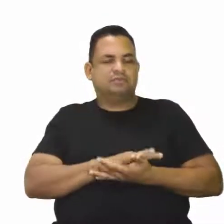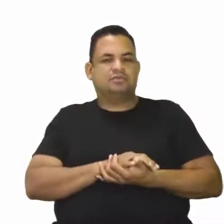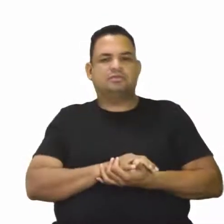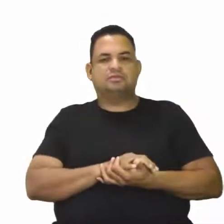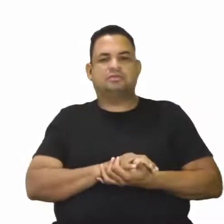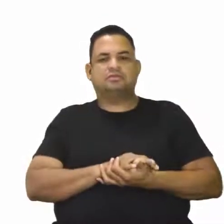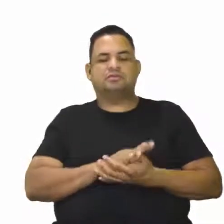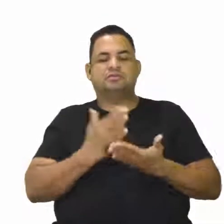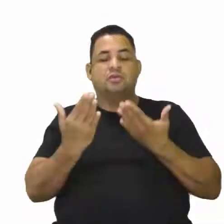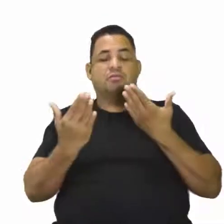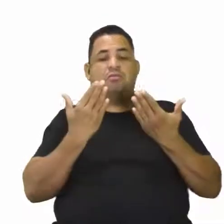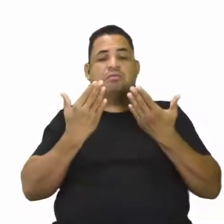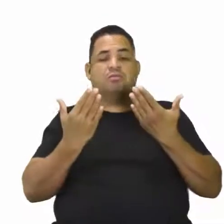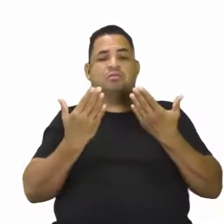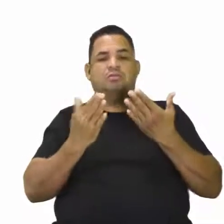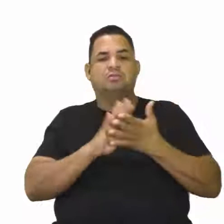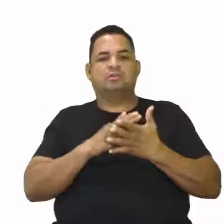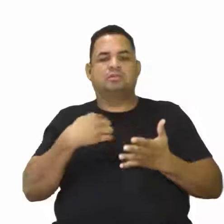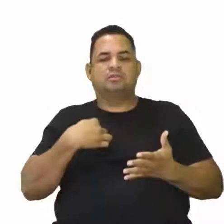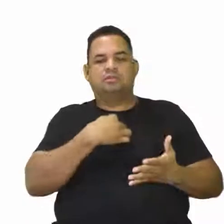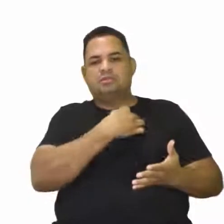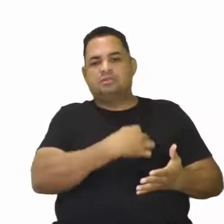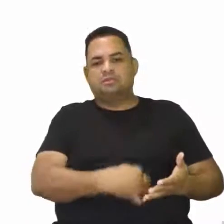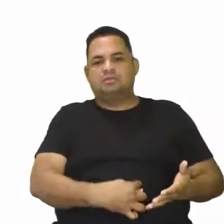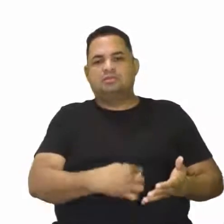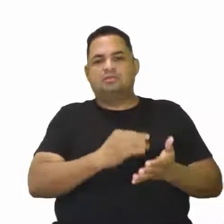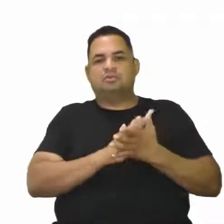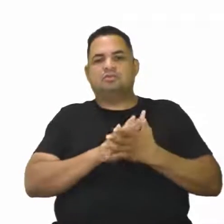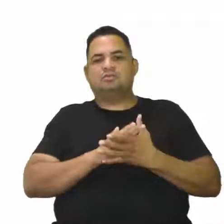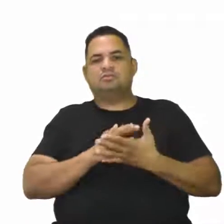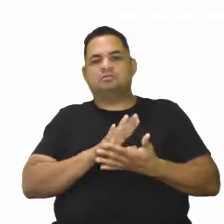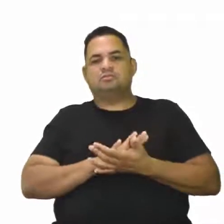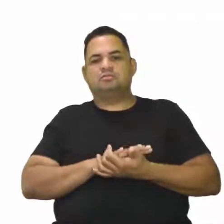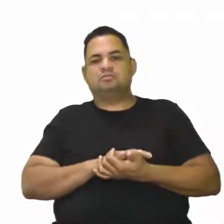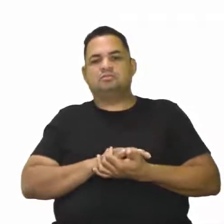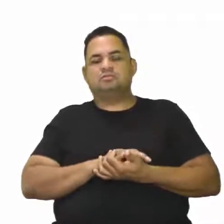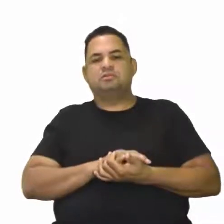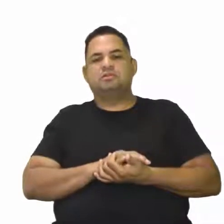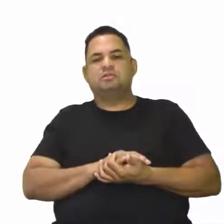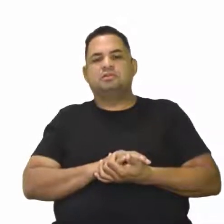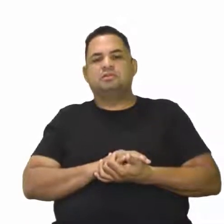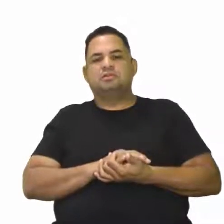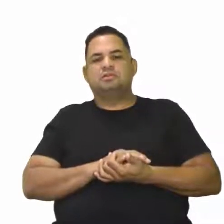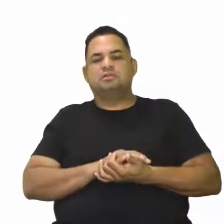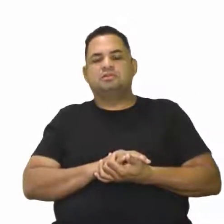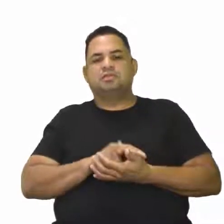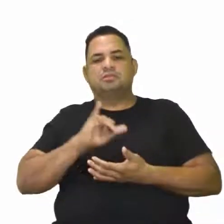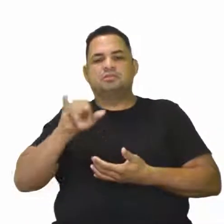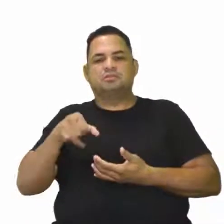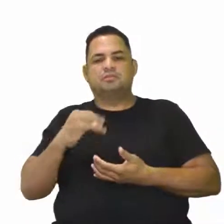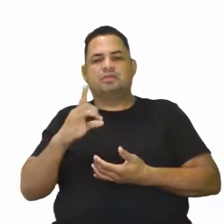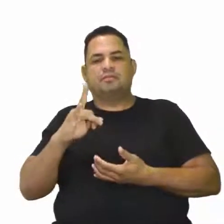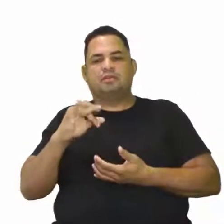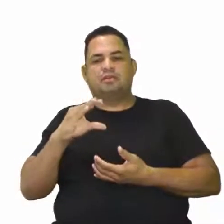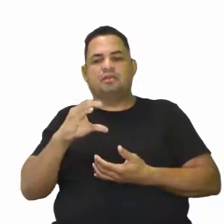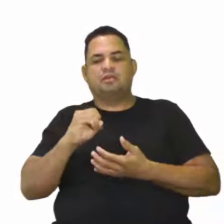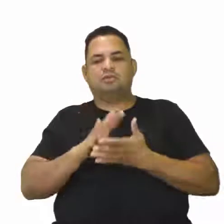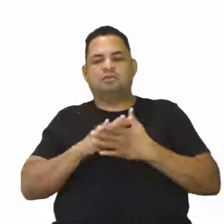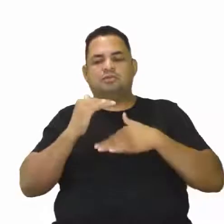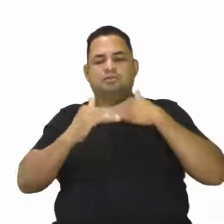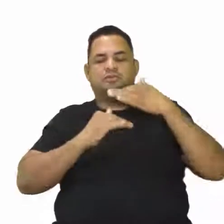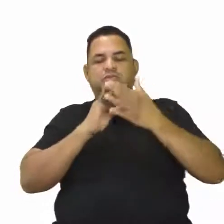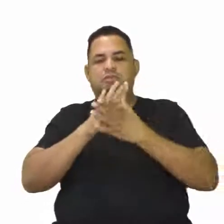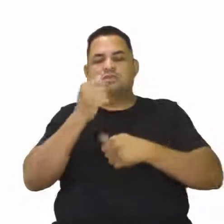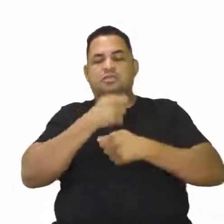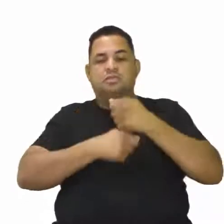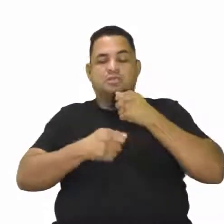um paralelo, que a China, o Japão, são países tão desenvolvidos